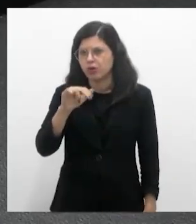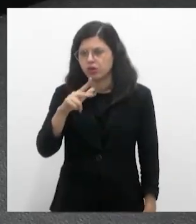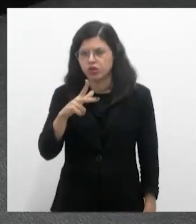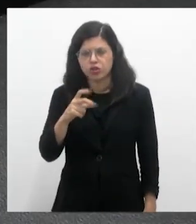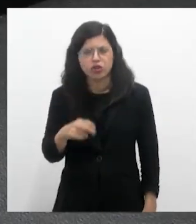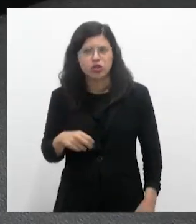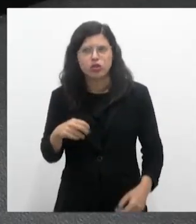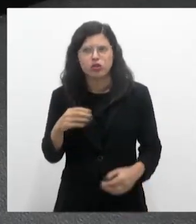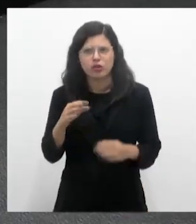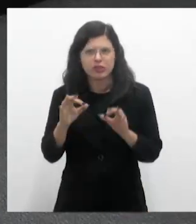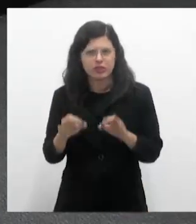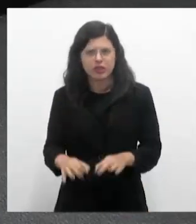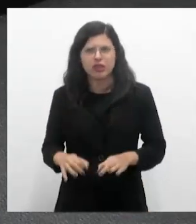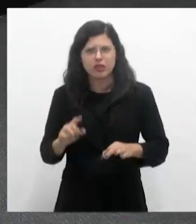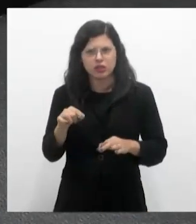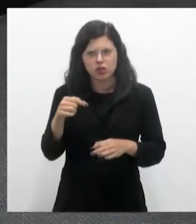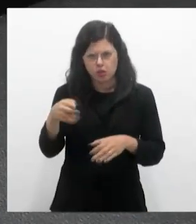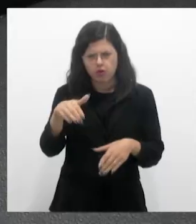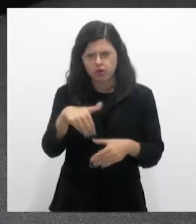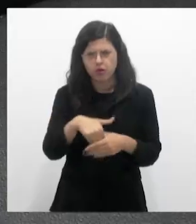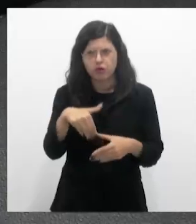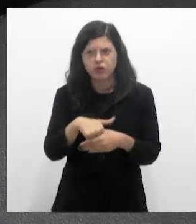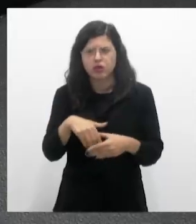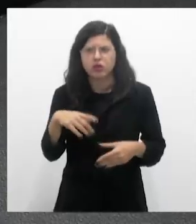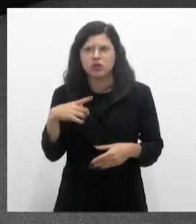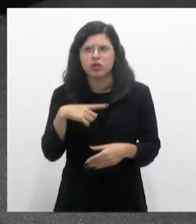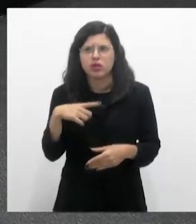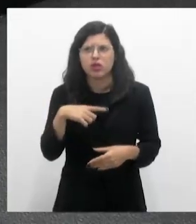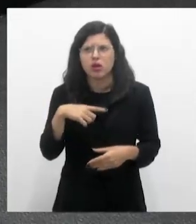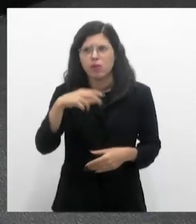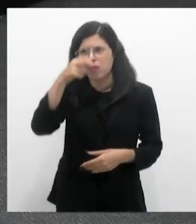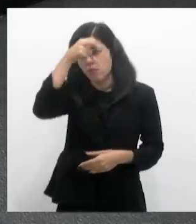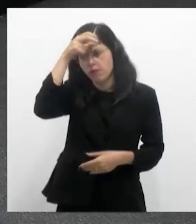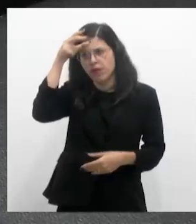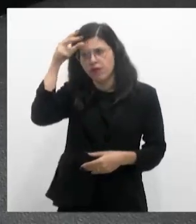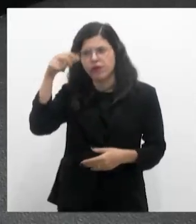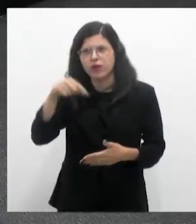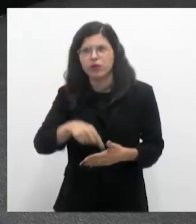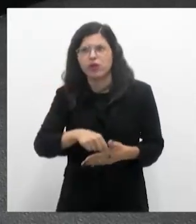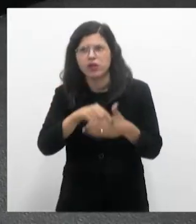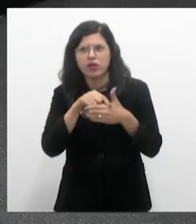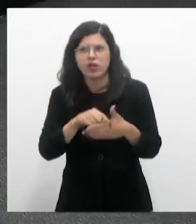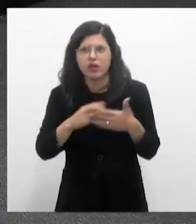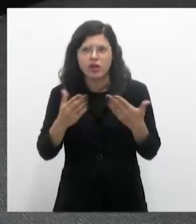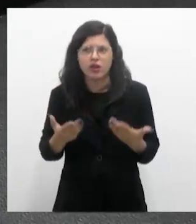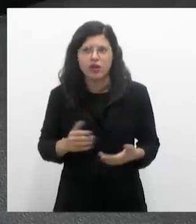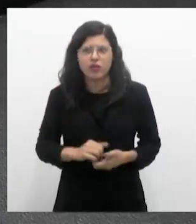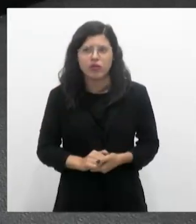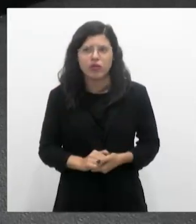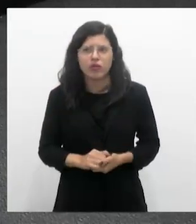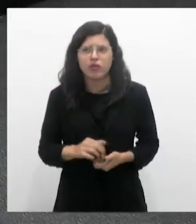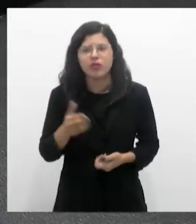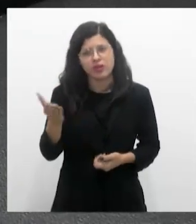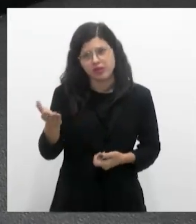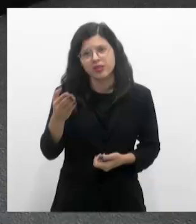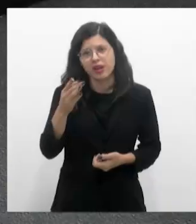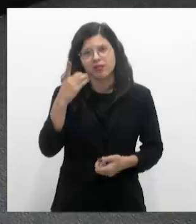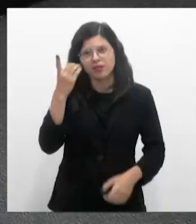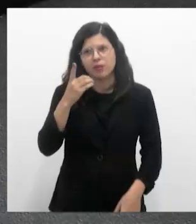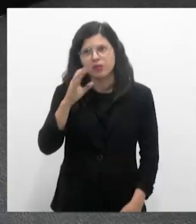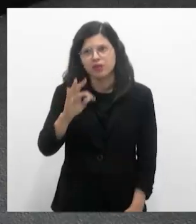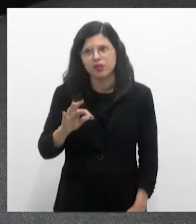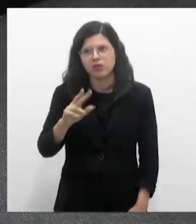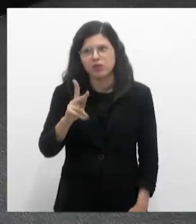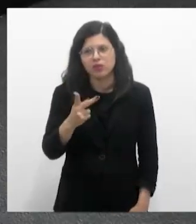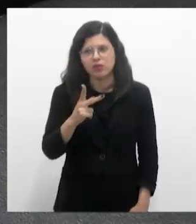eleitoral teremos um grande prefeito à frente da Prefeitura de Campos e, quiçá, terá o nome do deputado Tiago Rangel à frente da